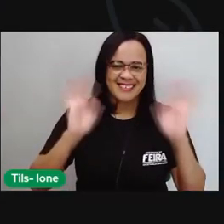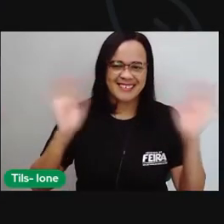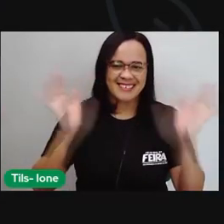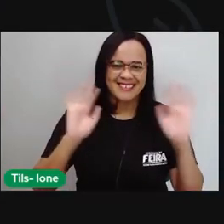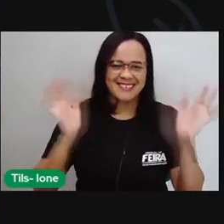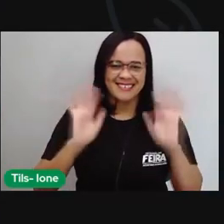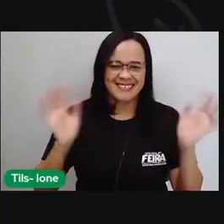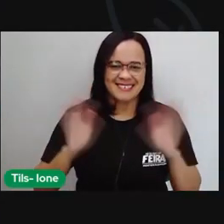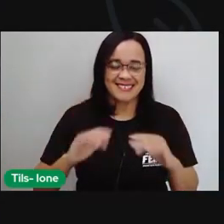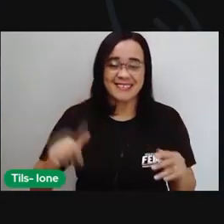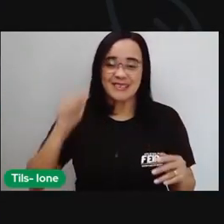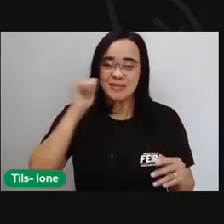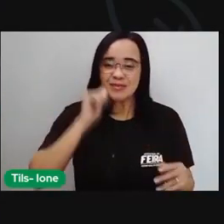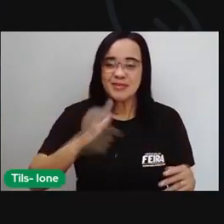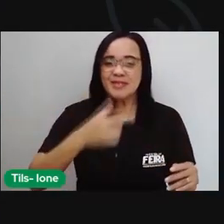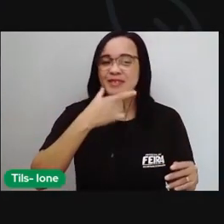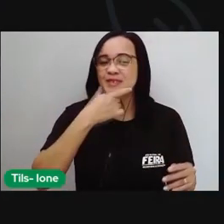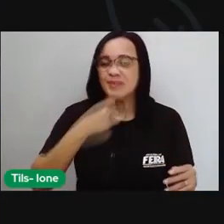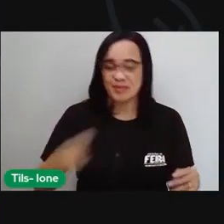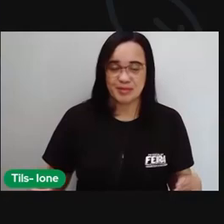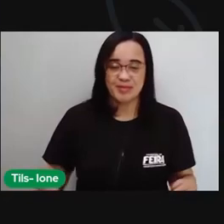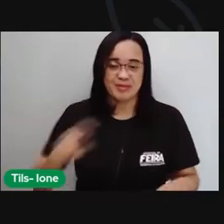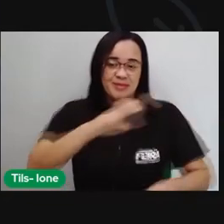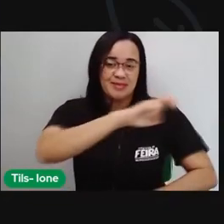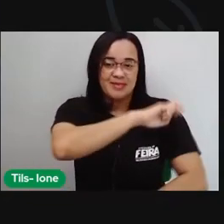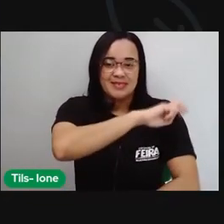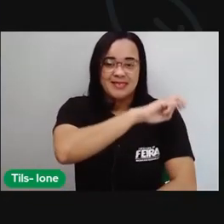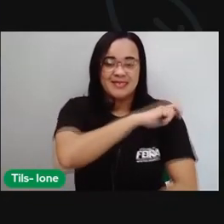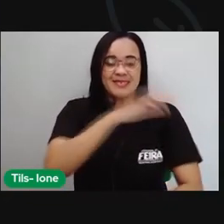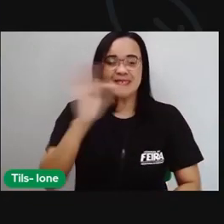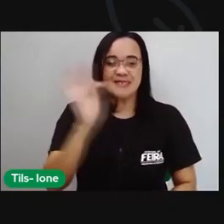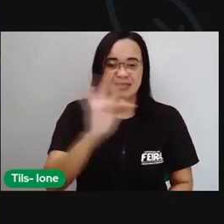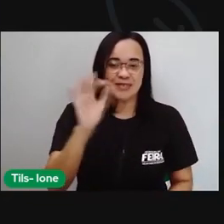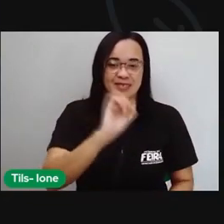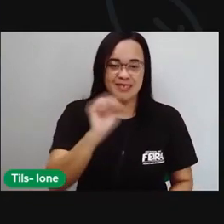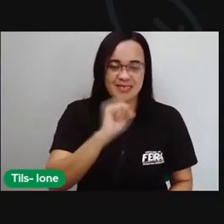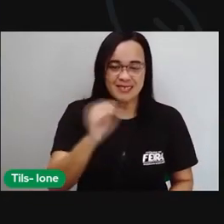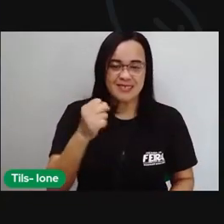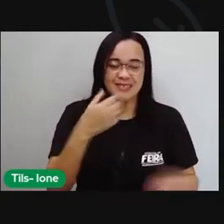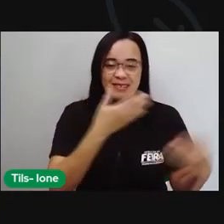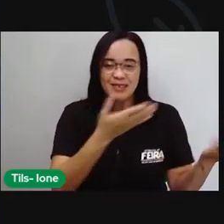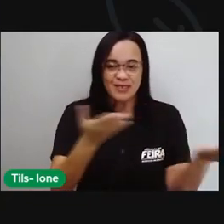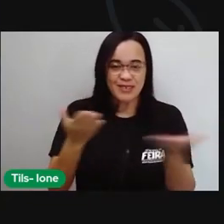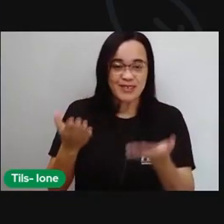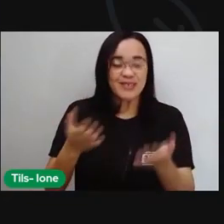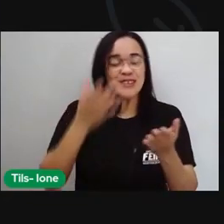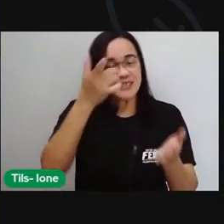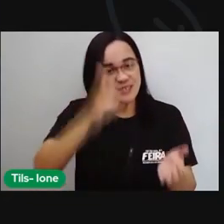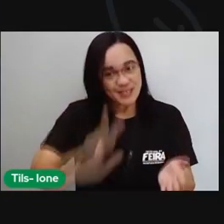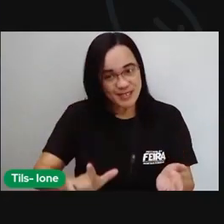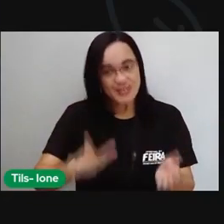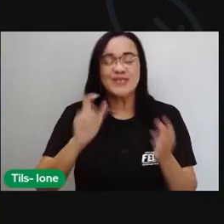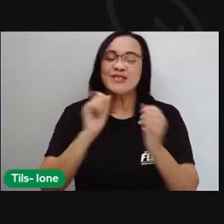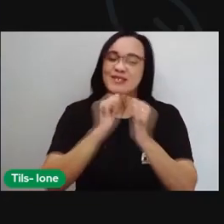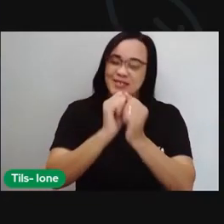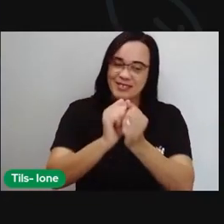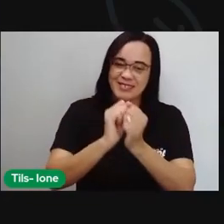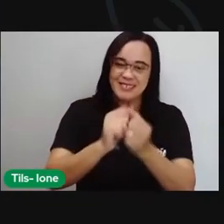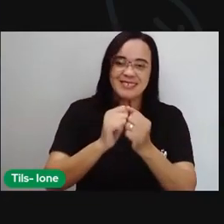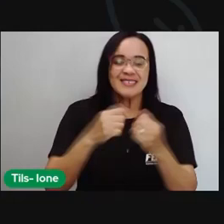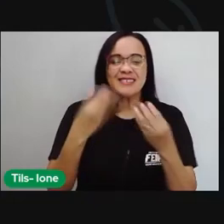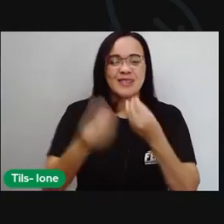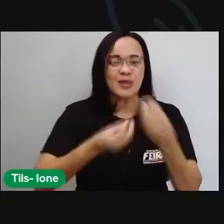Olá, meninos e meninas aí do quinto ano de Feira de Santana. Olha só nós aqui novamente, não é? Nós estamos